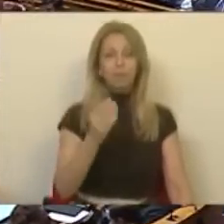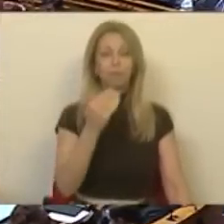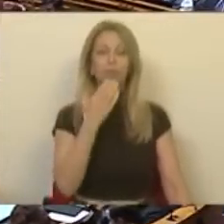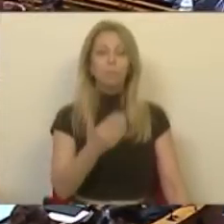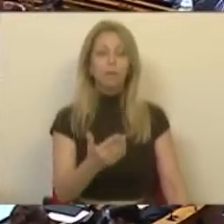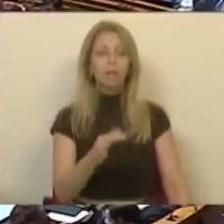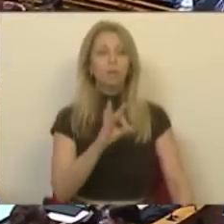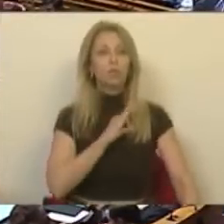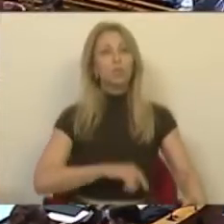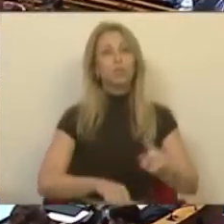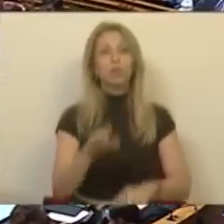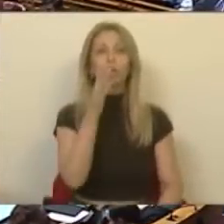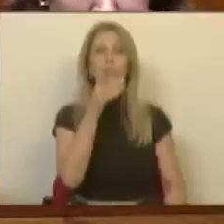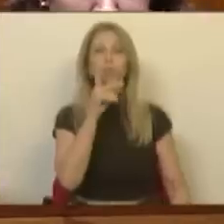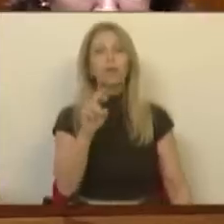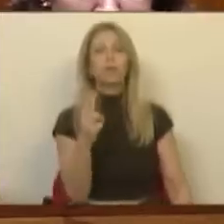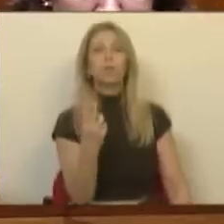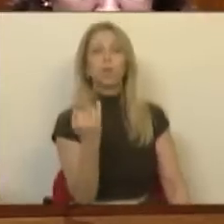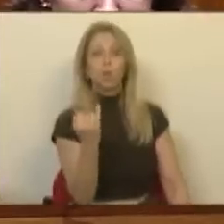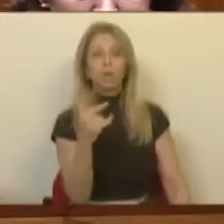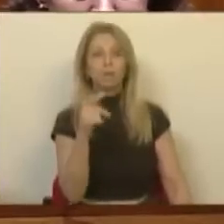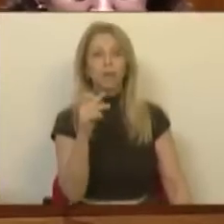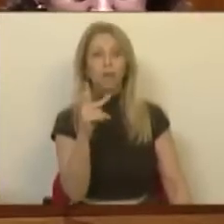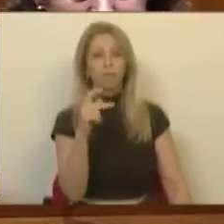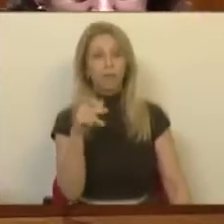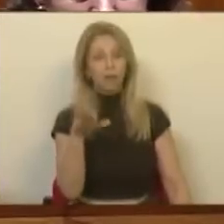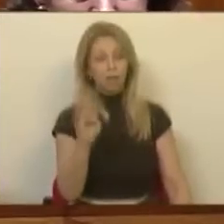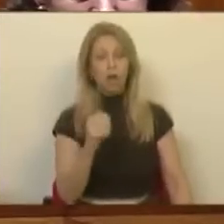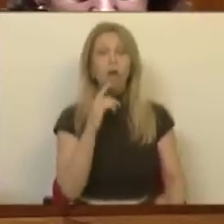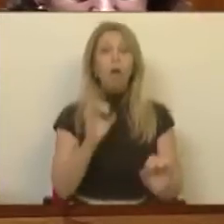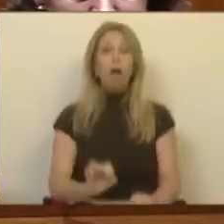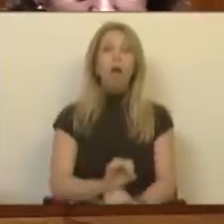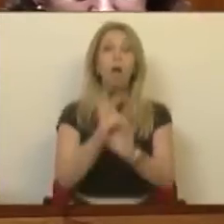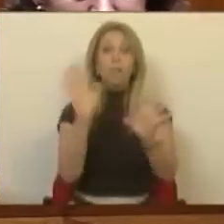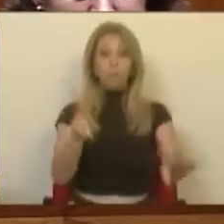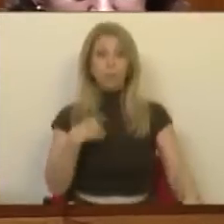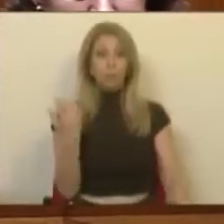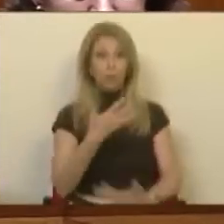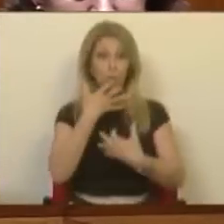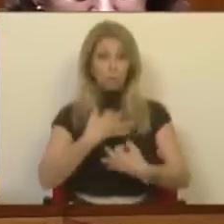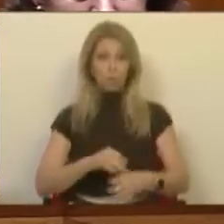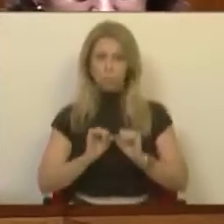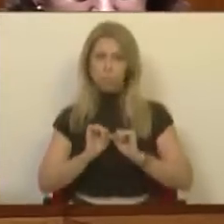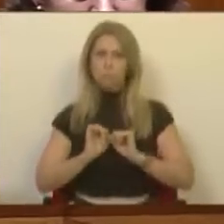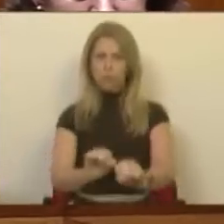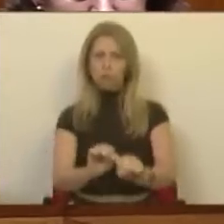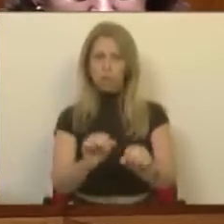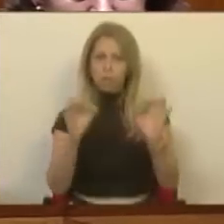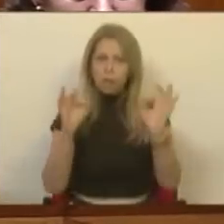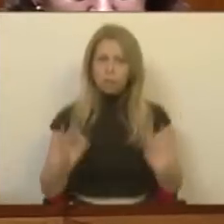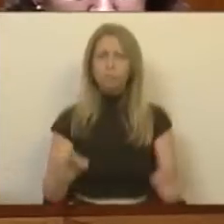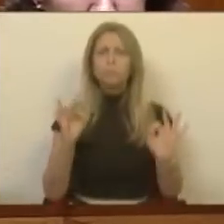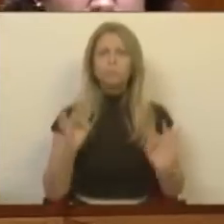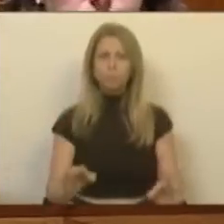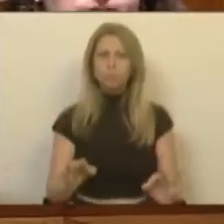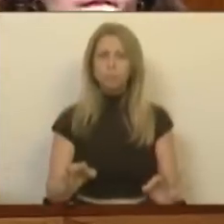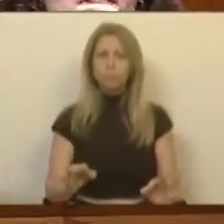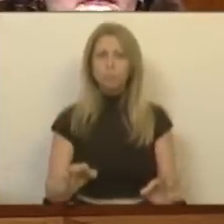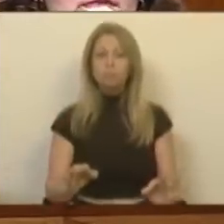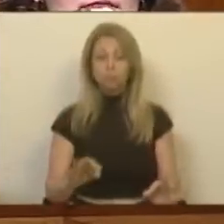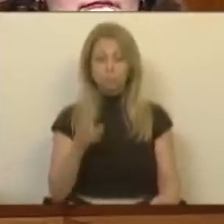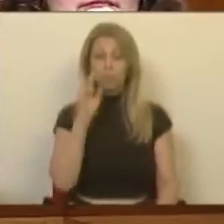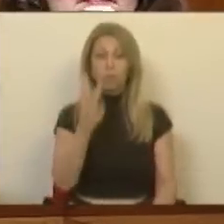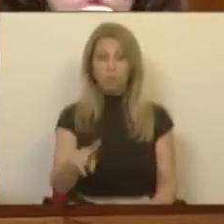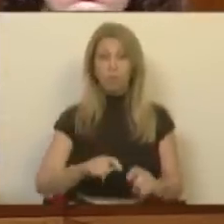obrigado senhor Deputado Rui Tavares obviamente todos temos que rejeitar o que assistimos